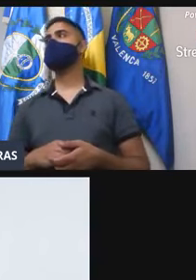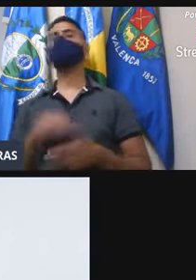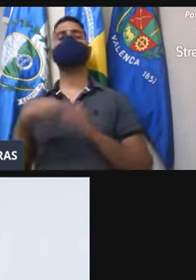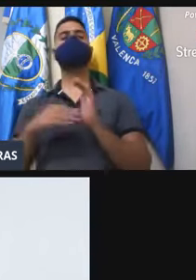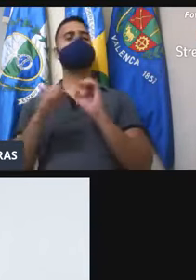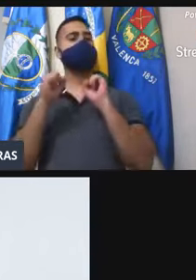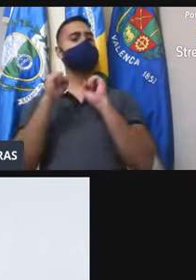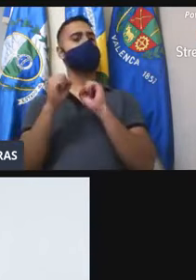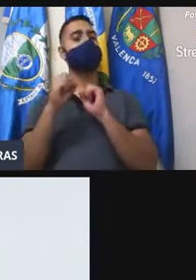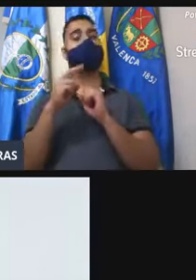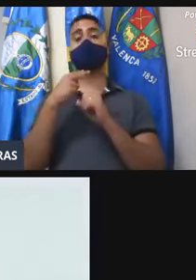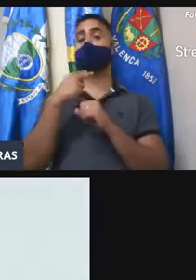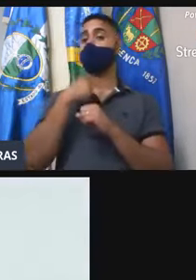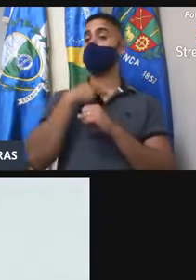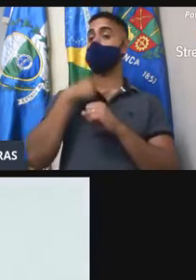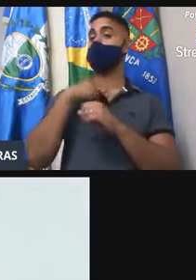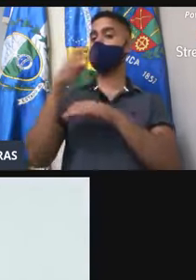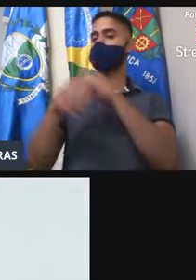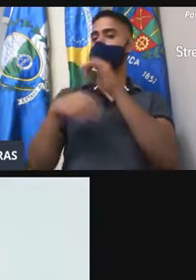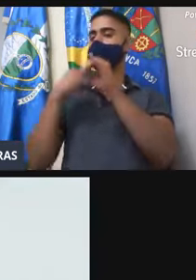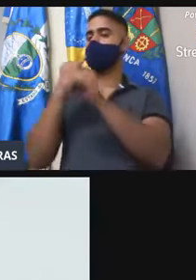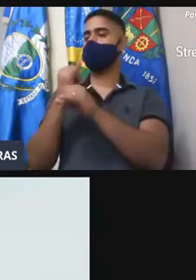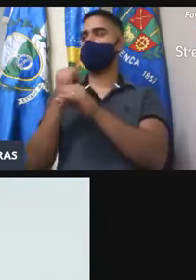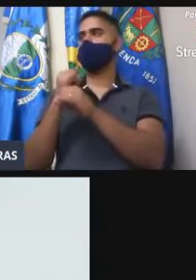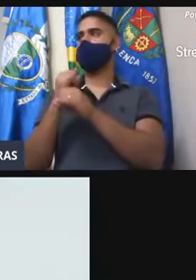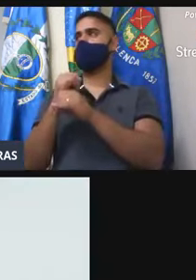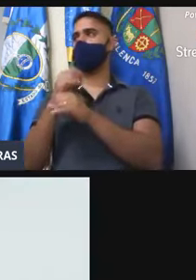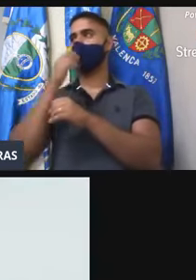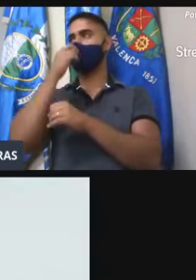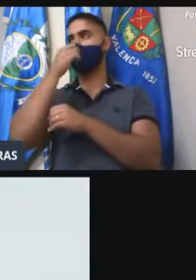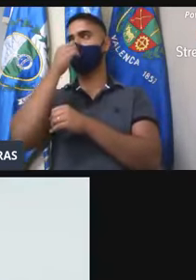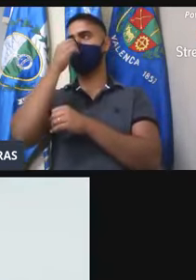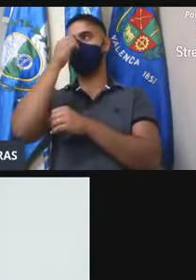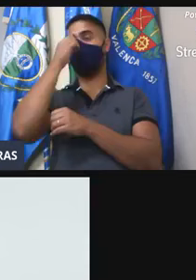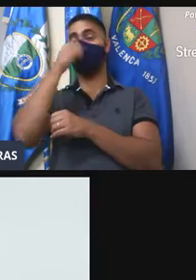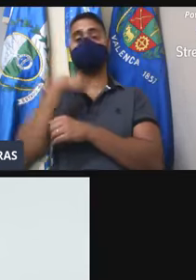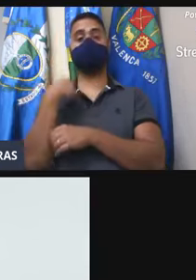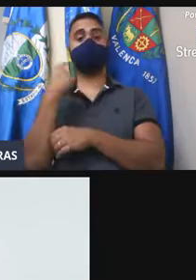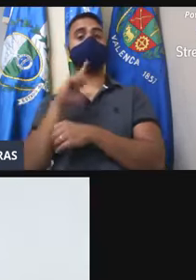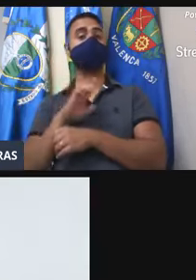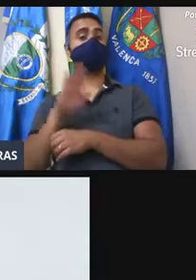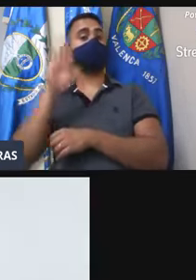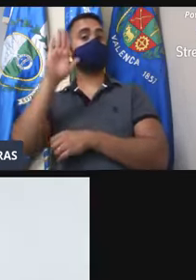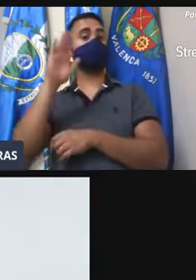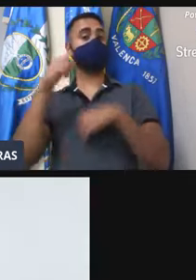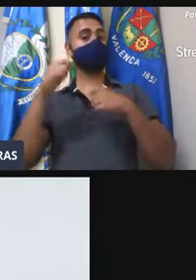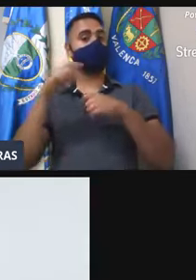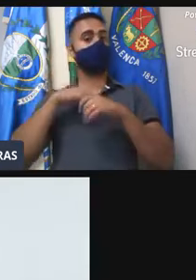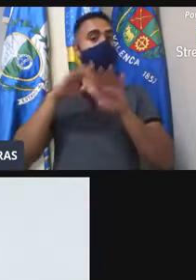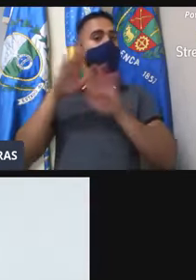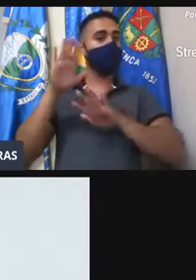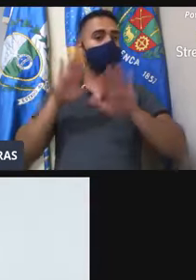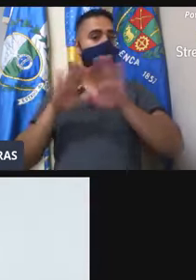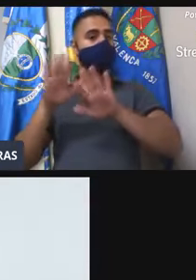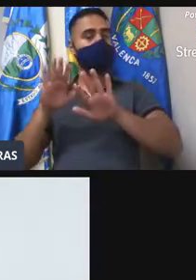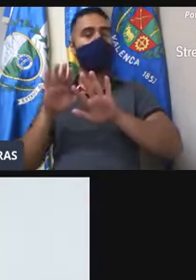internet. Então a gente tem que ter, nós que temos mandato, temos que ter precaução em relação a essa